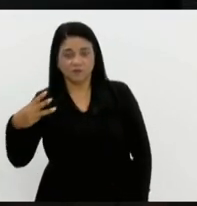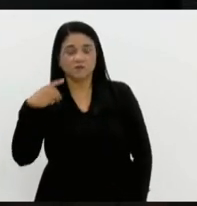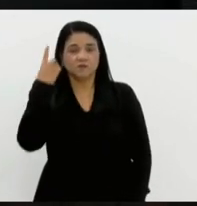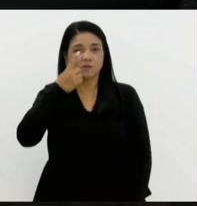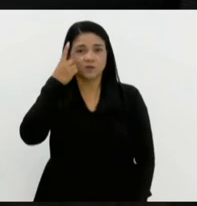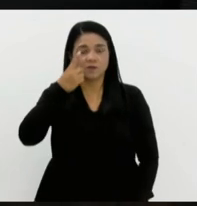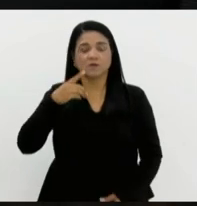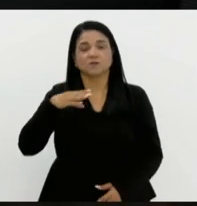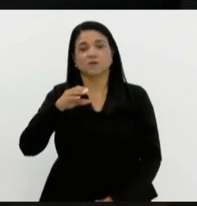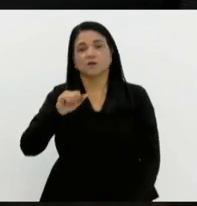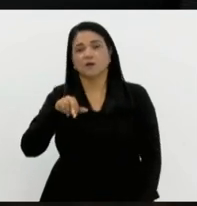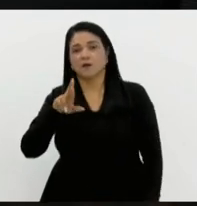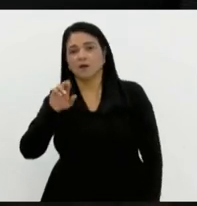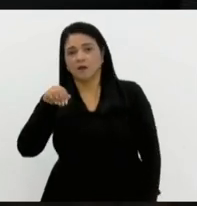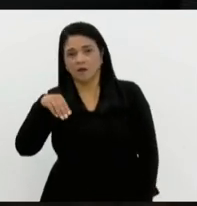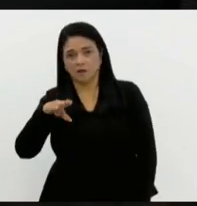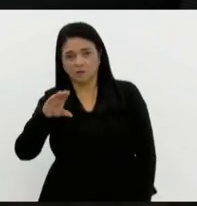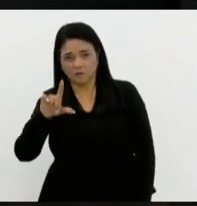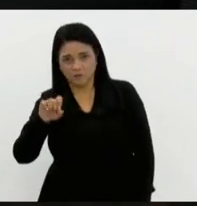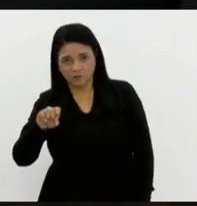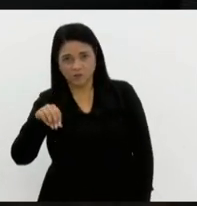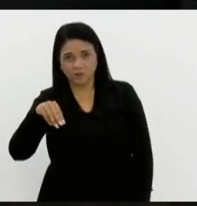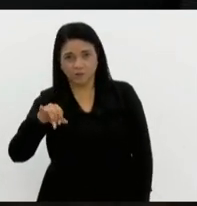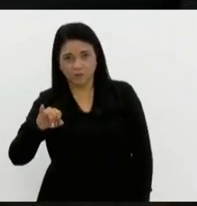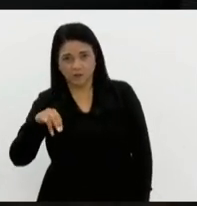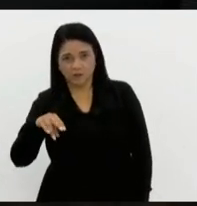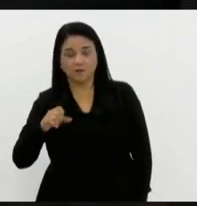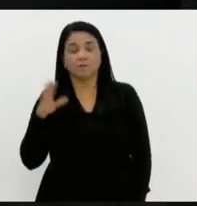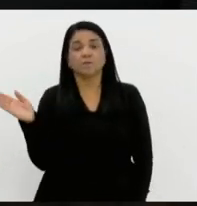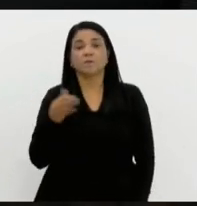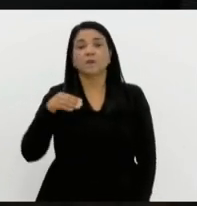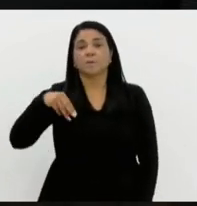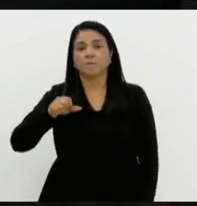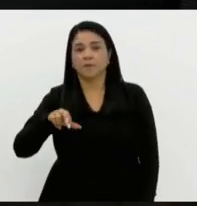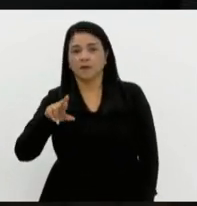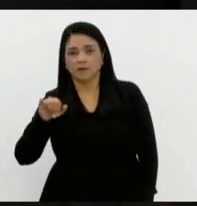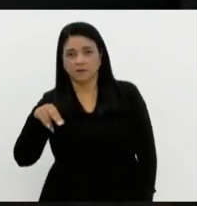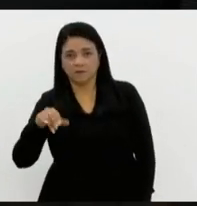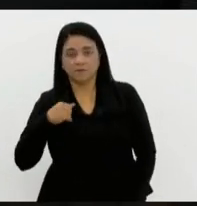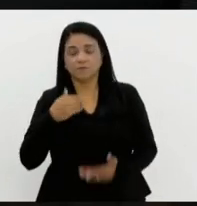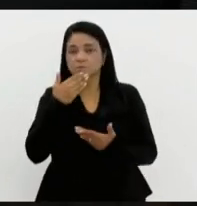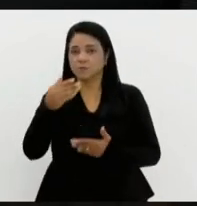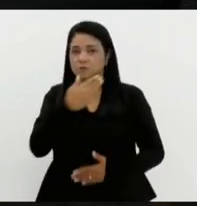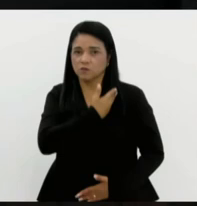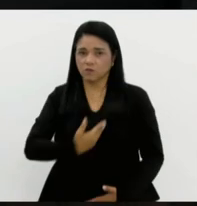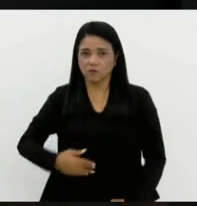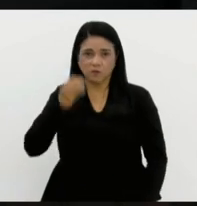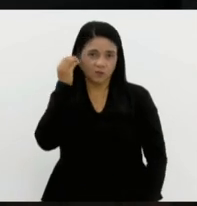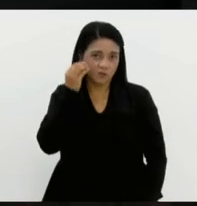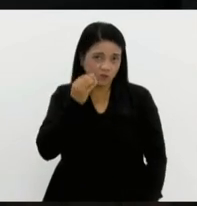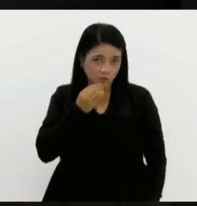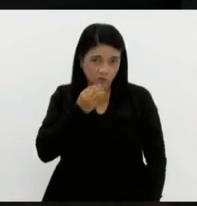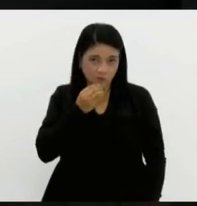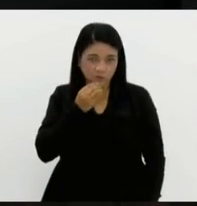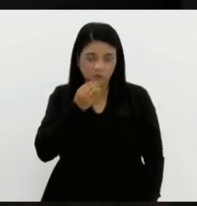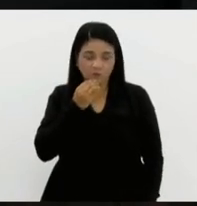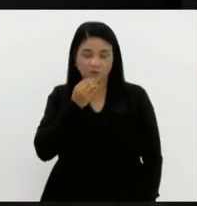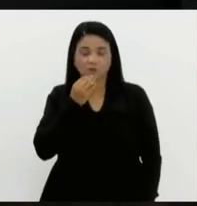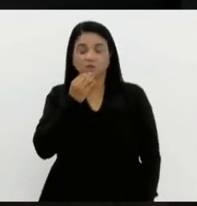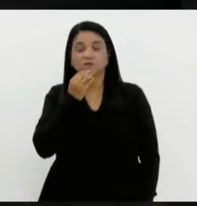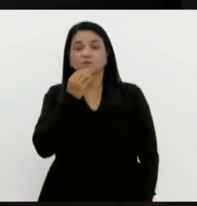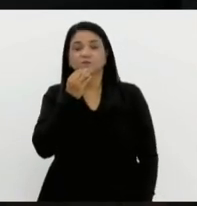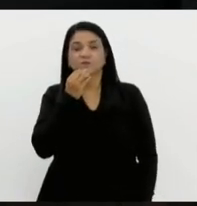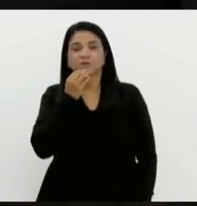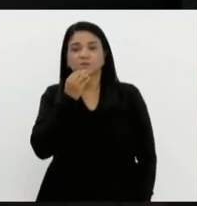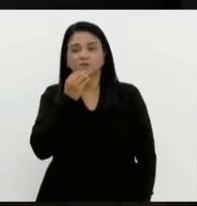Carlos Mink e Marina do MST, que solicita ao excelentíssimo governador do Estado do Rio de Janeiro, o senhor Cláudio Bonfim de Castro e